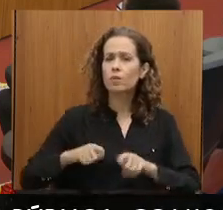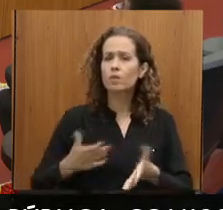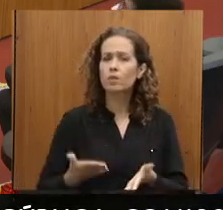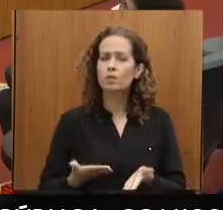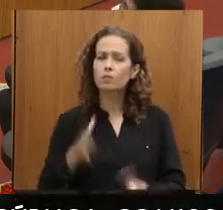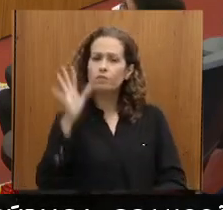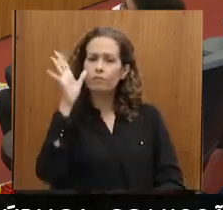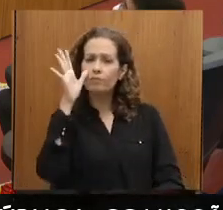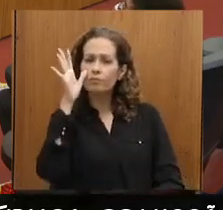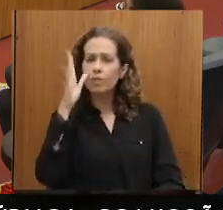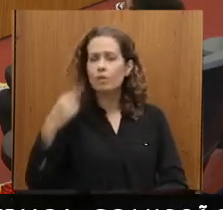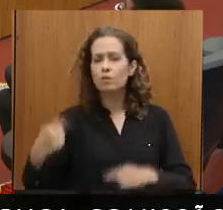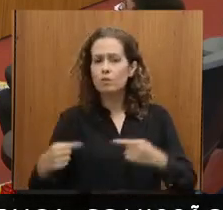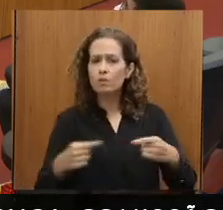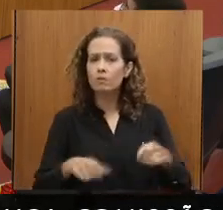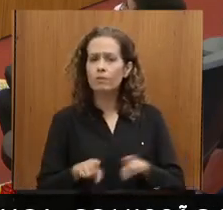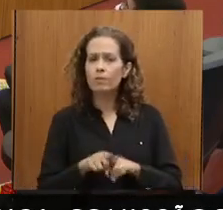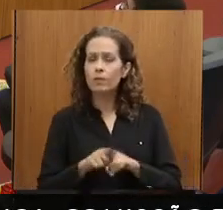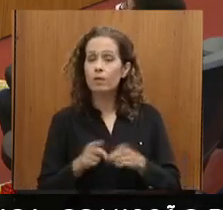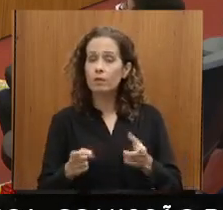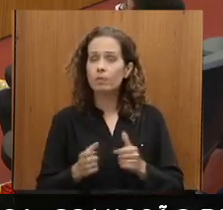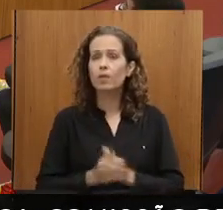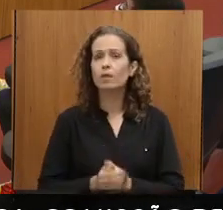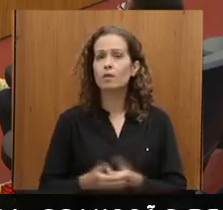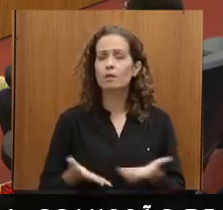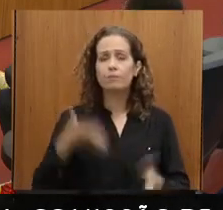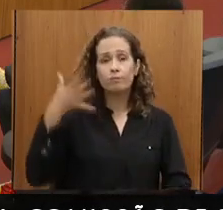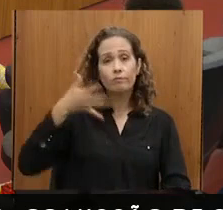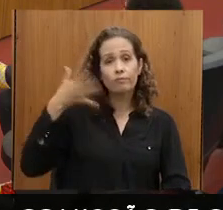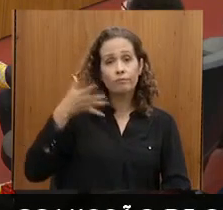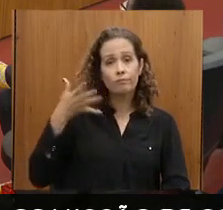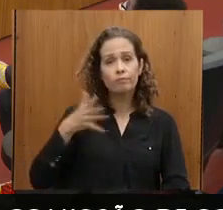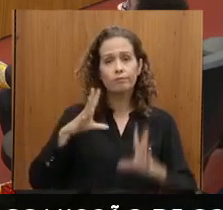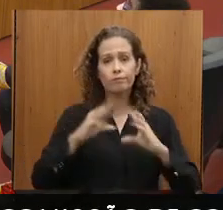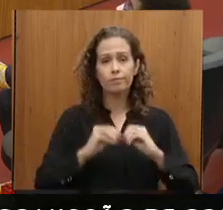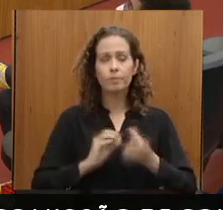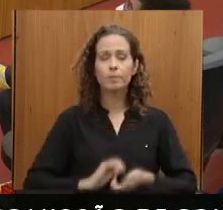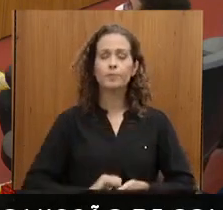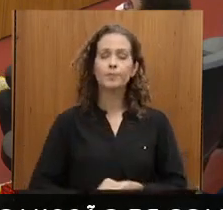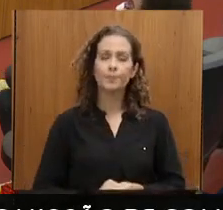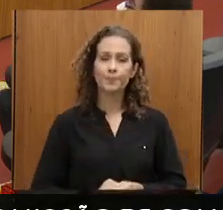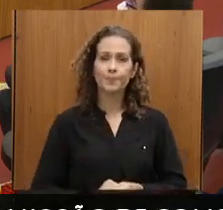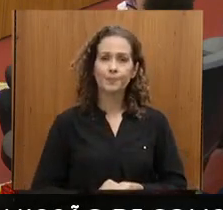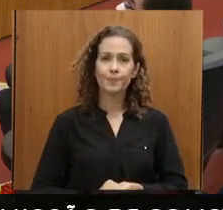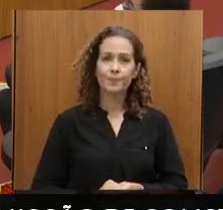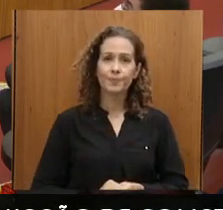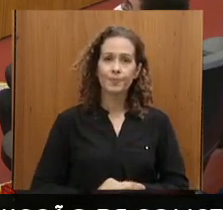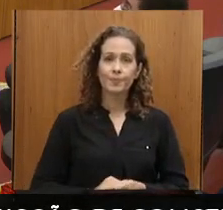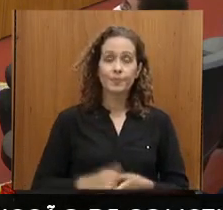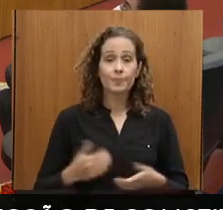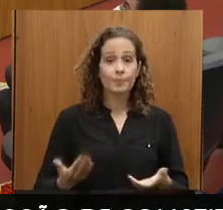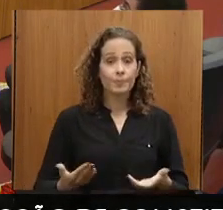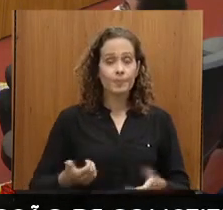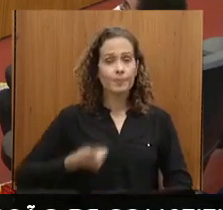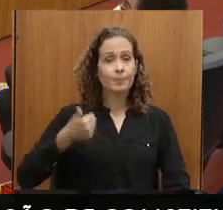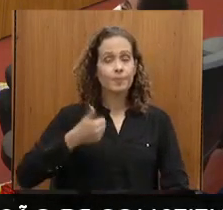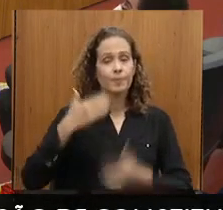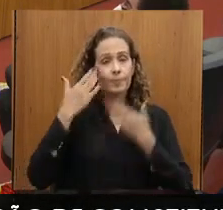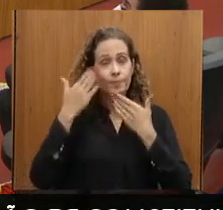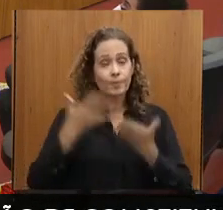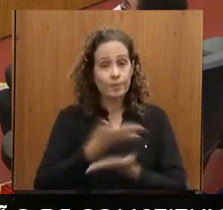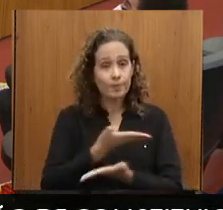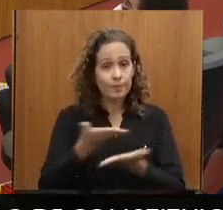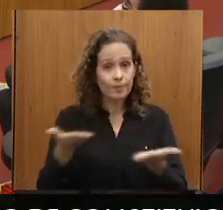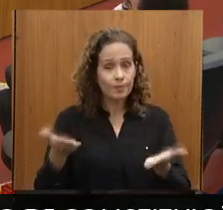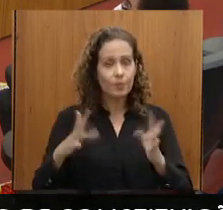acompanhar essa discussão também. Te passo a palavra para as suas considerações finais. Claro, deputado. Primeiramente, agradecer a